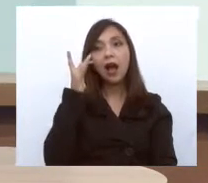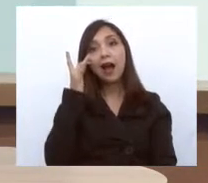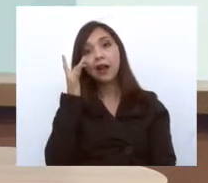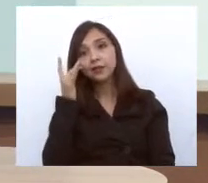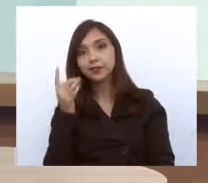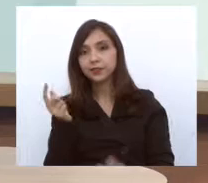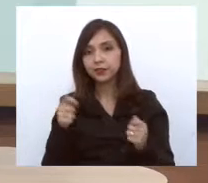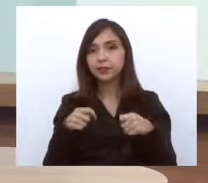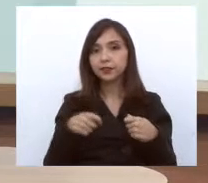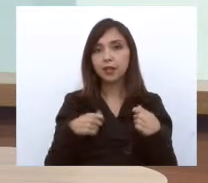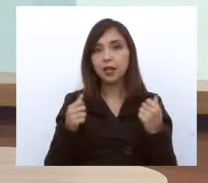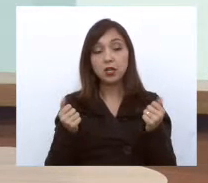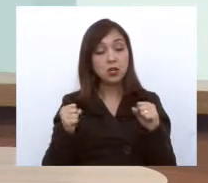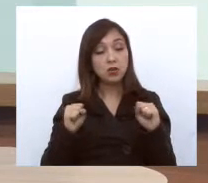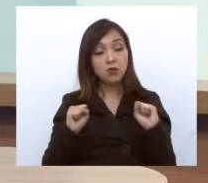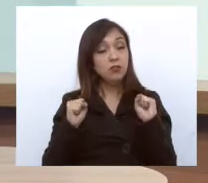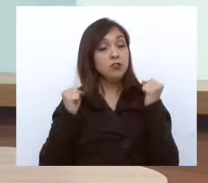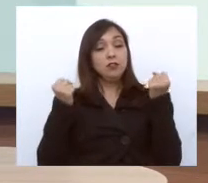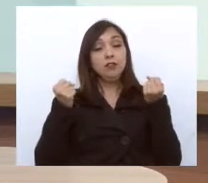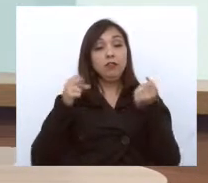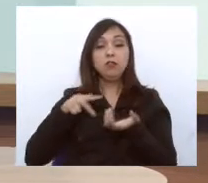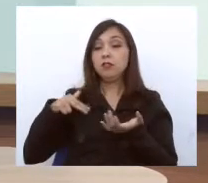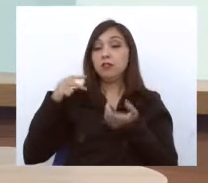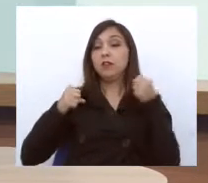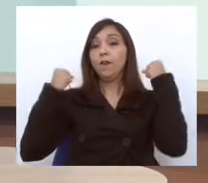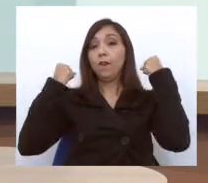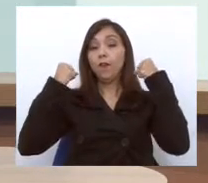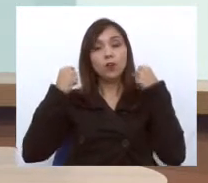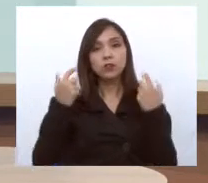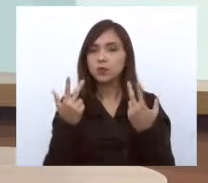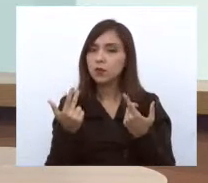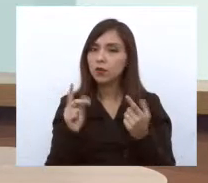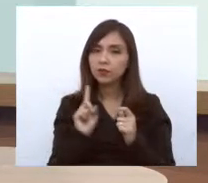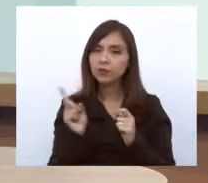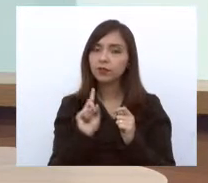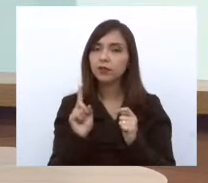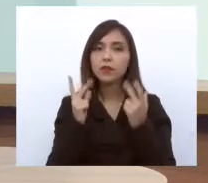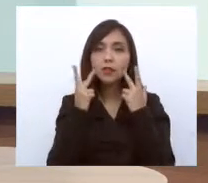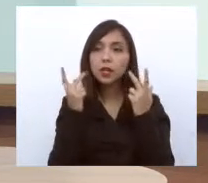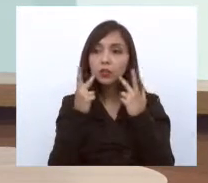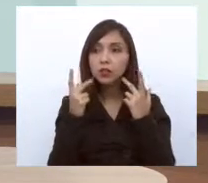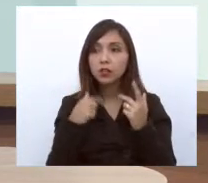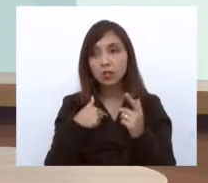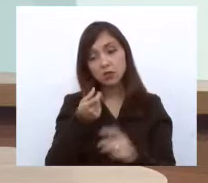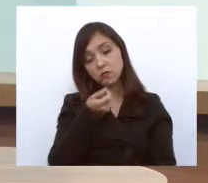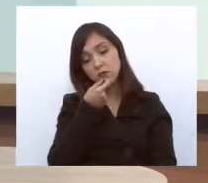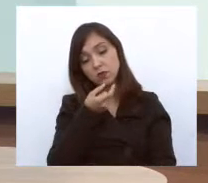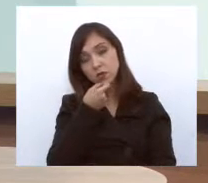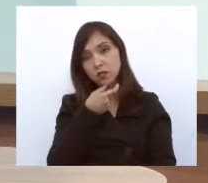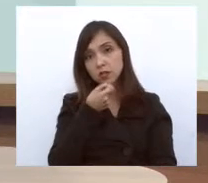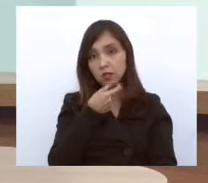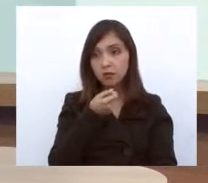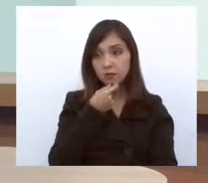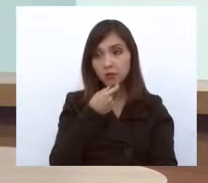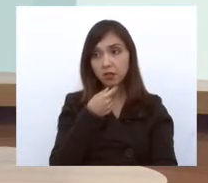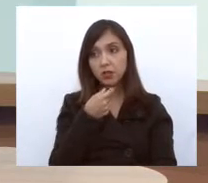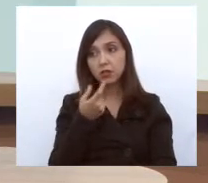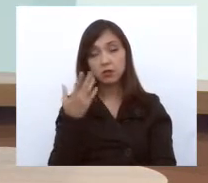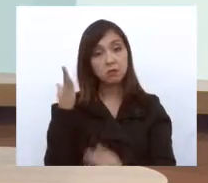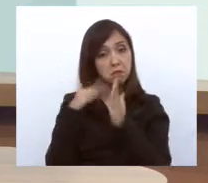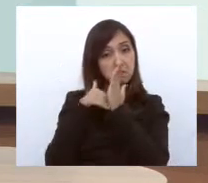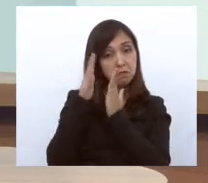terei o mesmo vigor que hoje. Não, é natural. Mesmo que eu tome um remedinho, mesmo que eu pinte